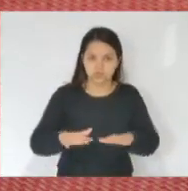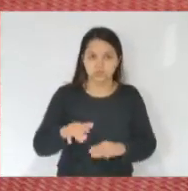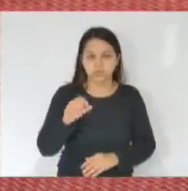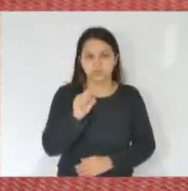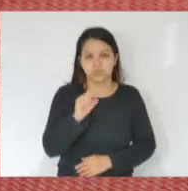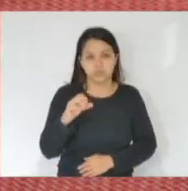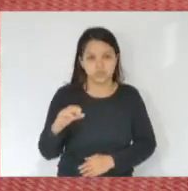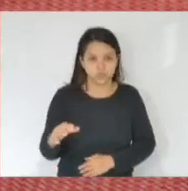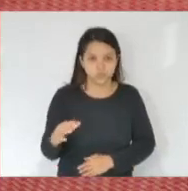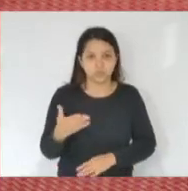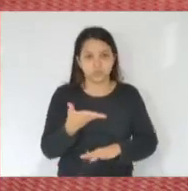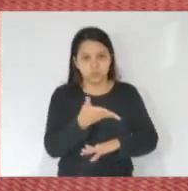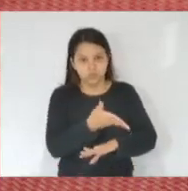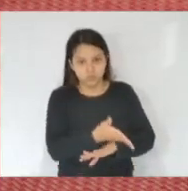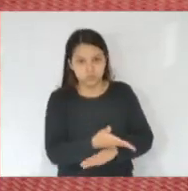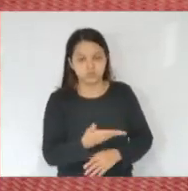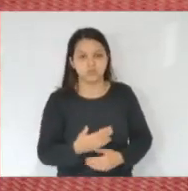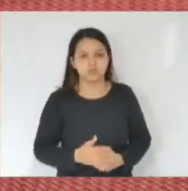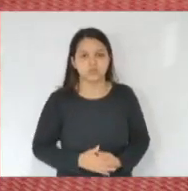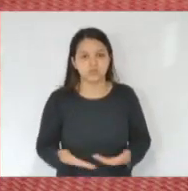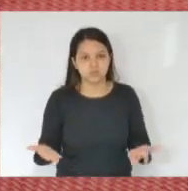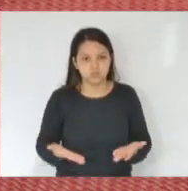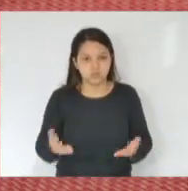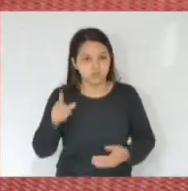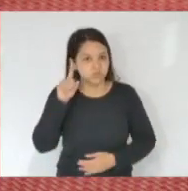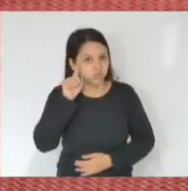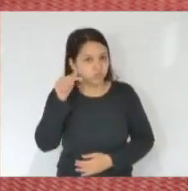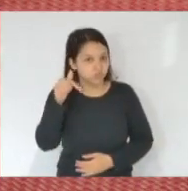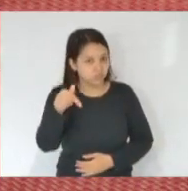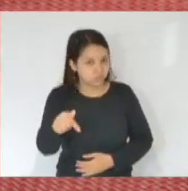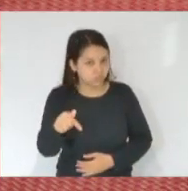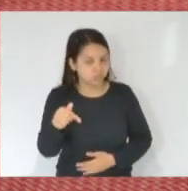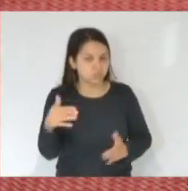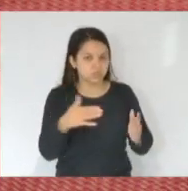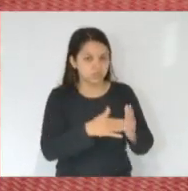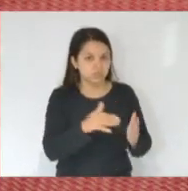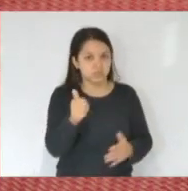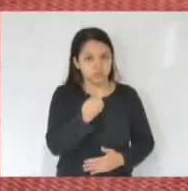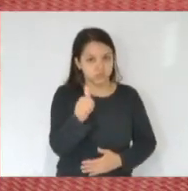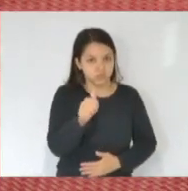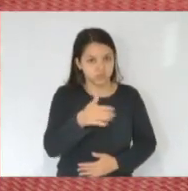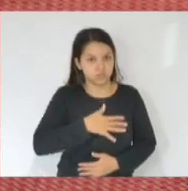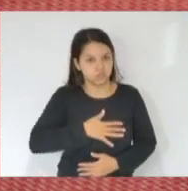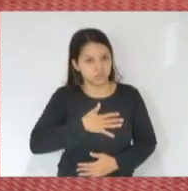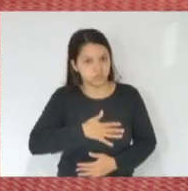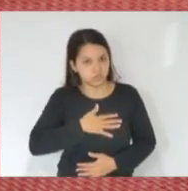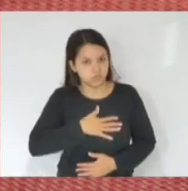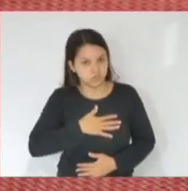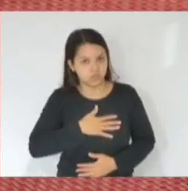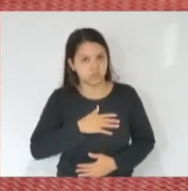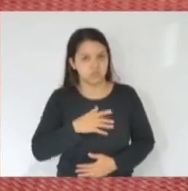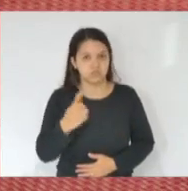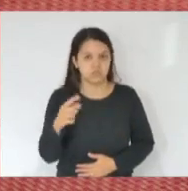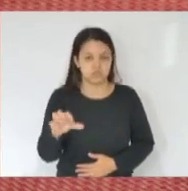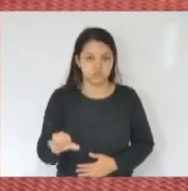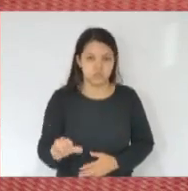estar presente agora, do dia 7 ao dia 11, em Uruçanga, na 19ª Festa do Vinho.